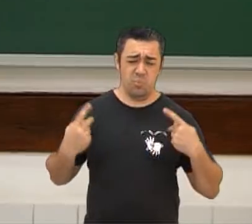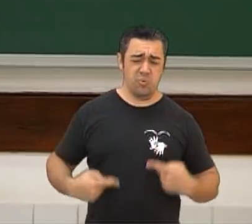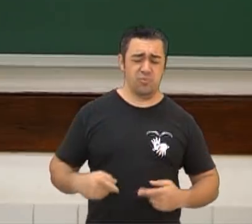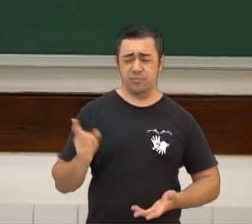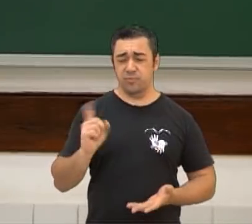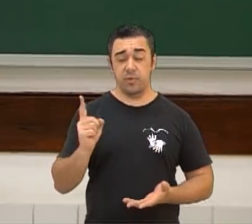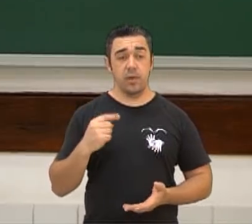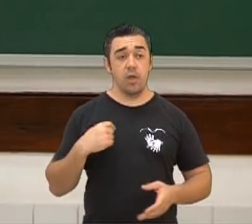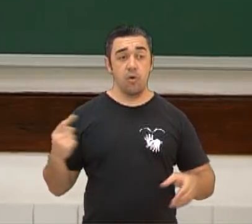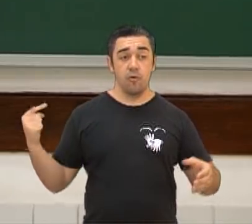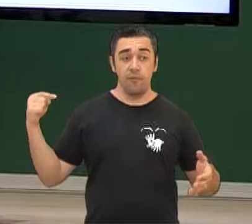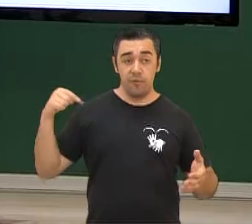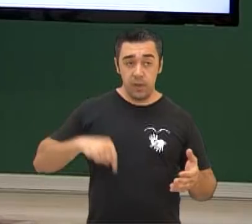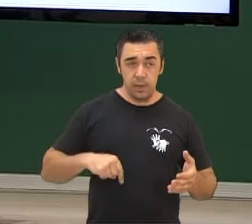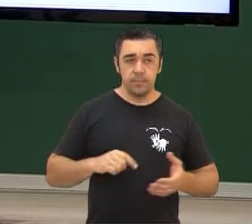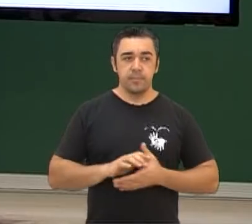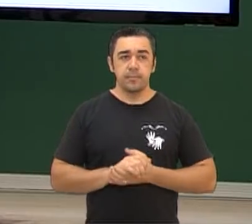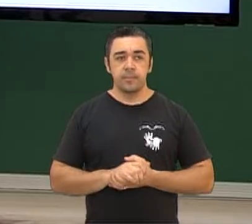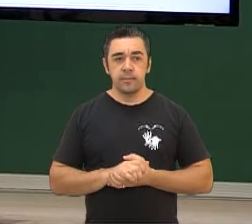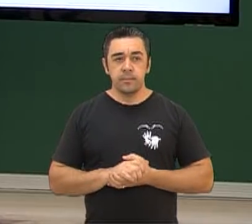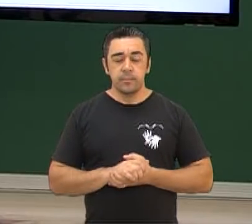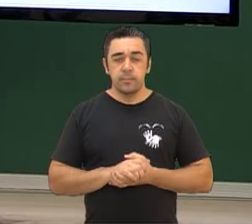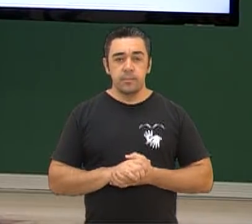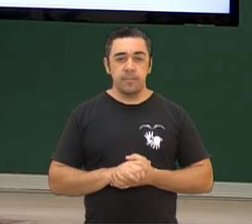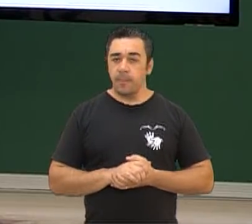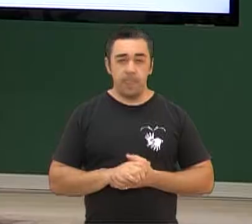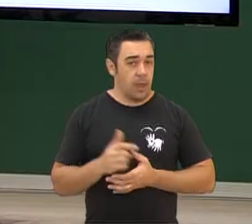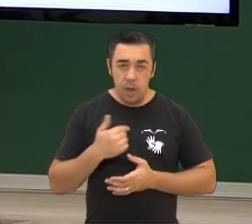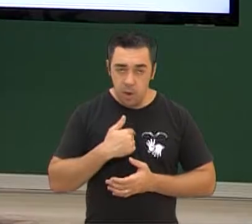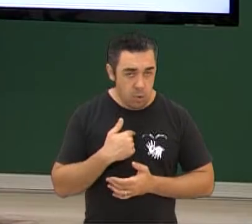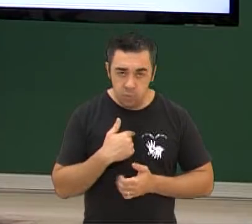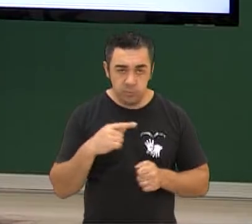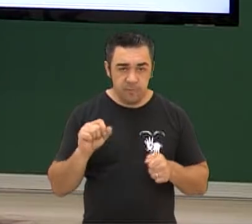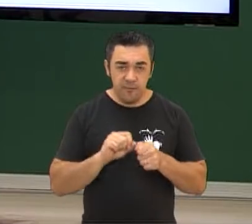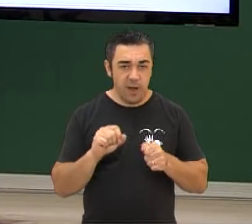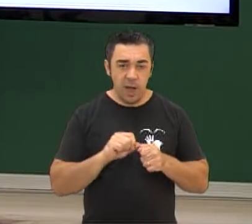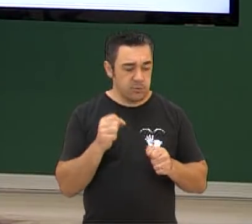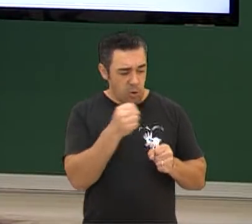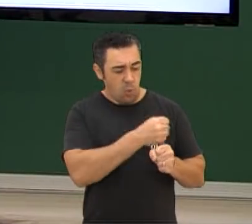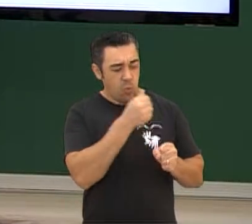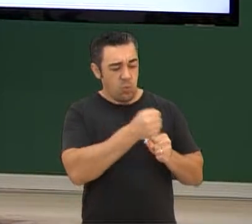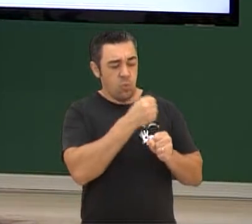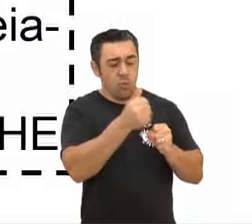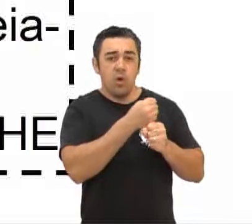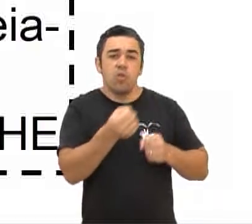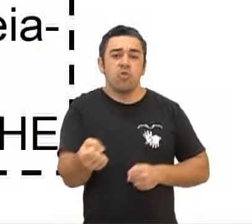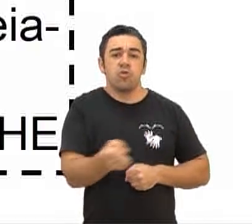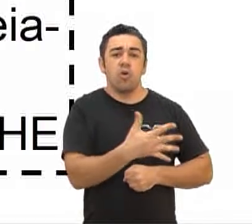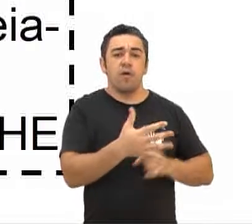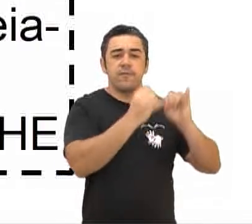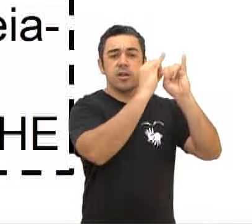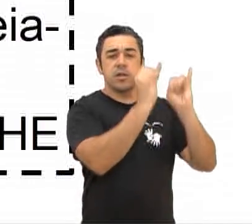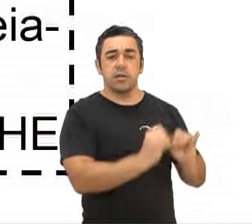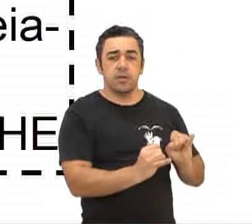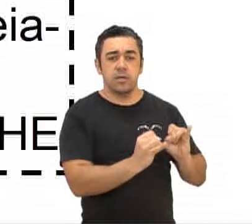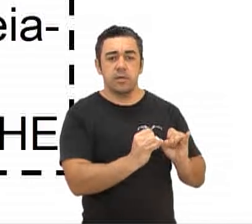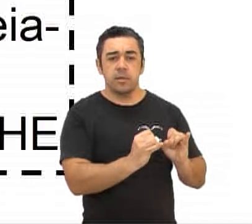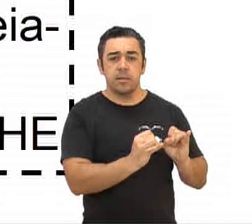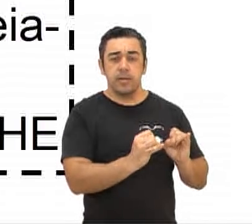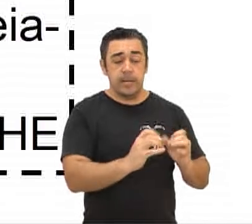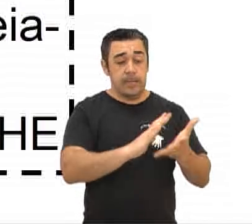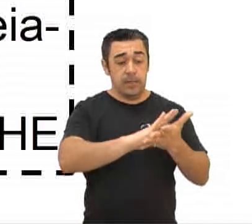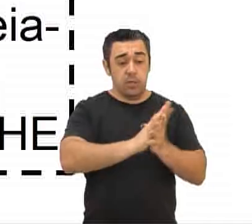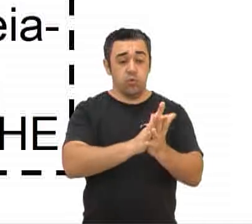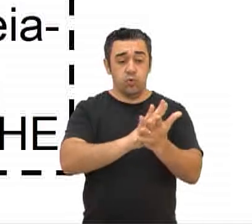que ele veio então? Eu não construo novos ídolos. né? Derrubar ídolos. Tá? O que é